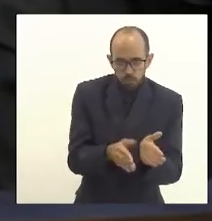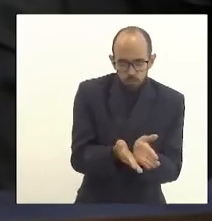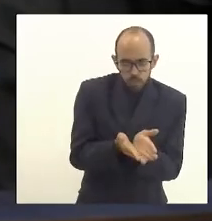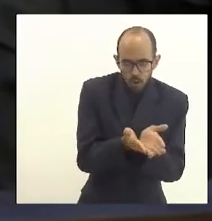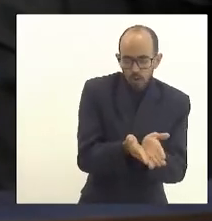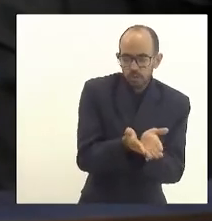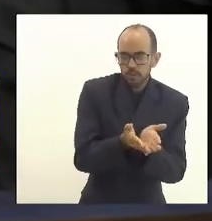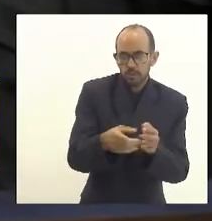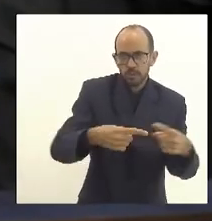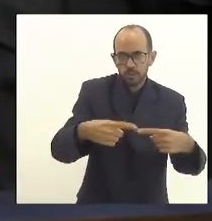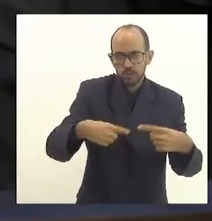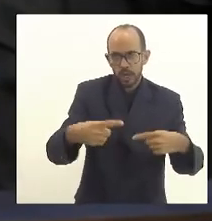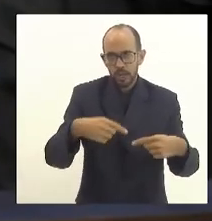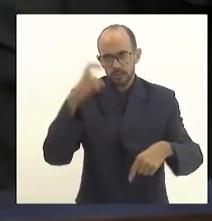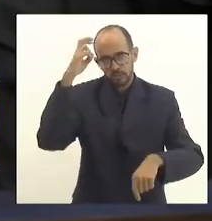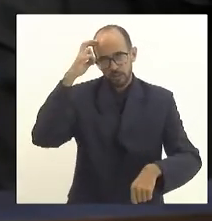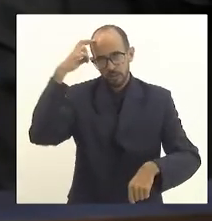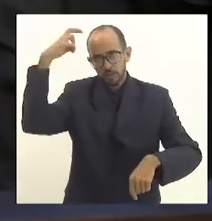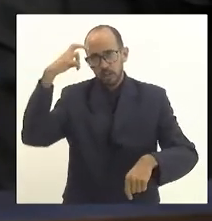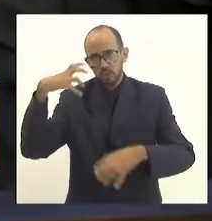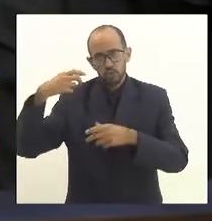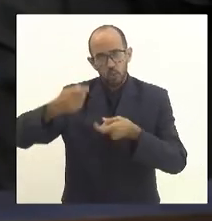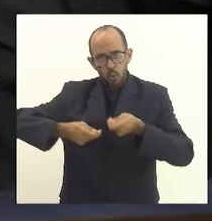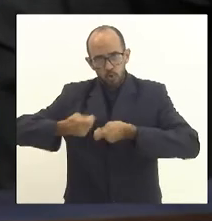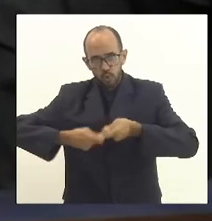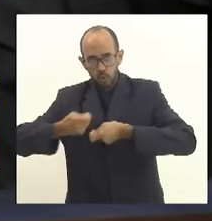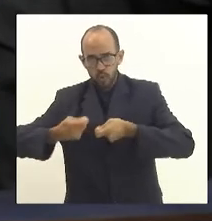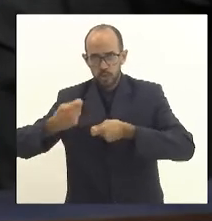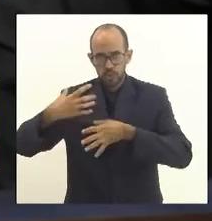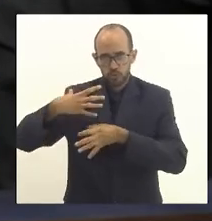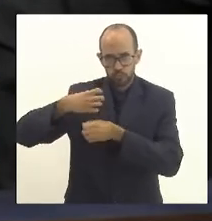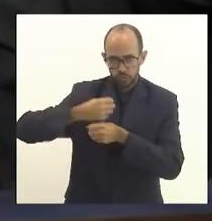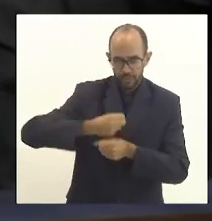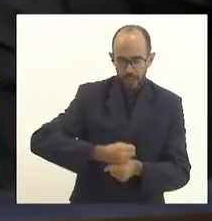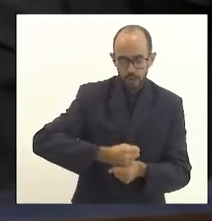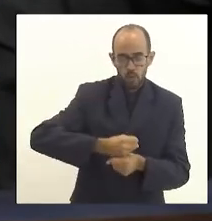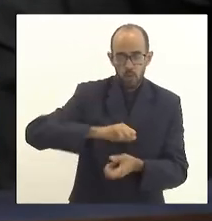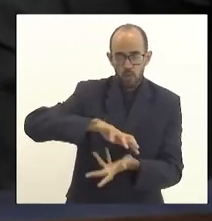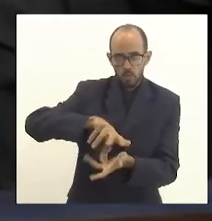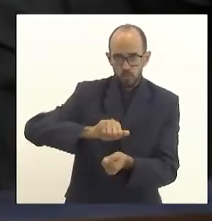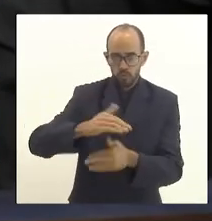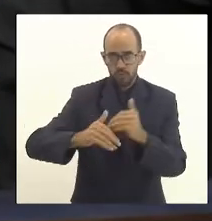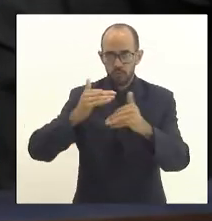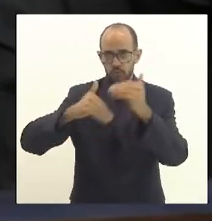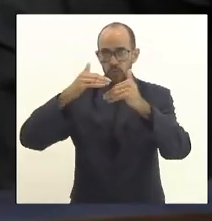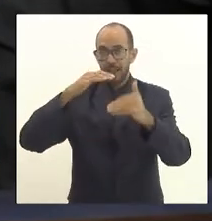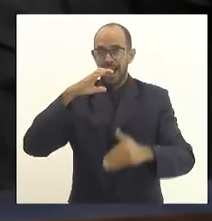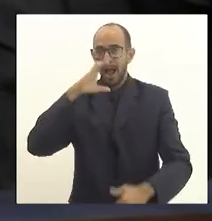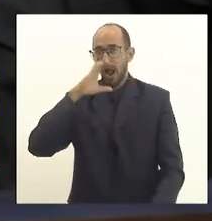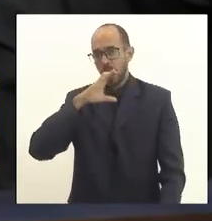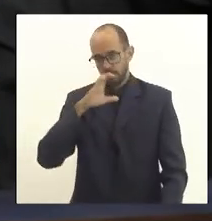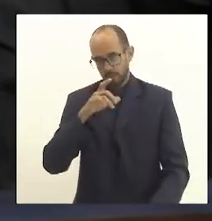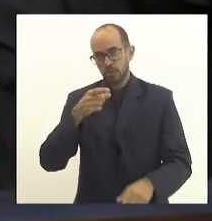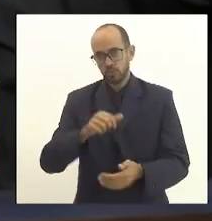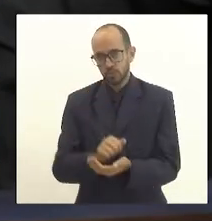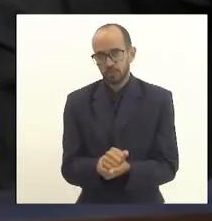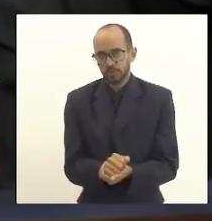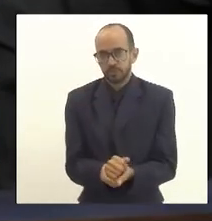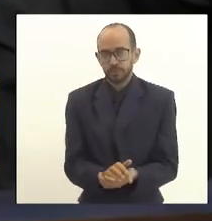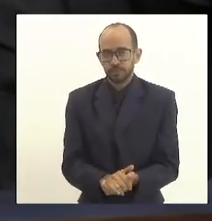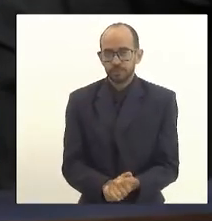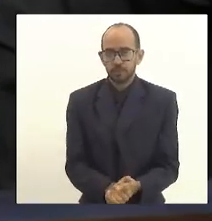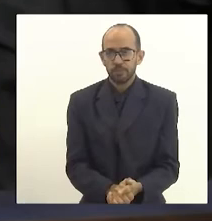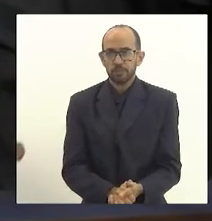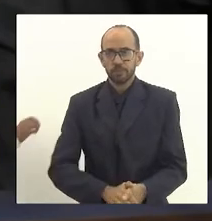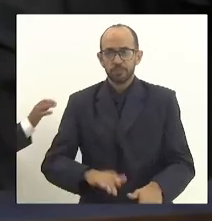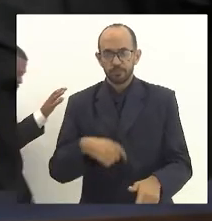estrada inteligente, controle de inventário, o mundo vai evoluir muito rapidamente com o que o 5G vai habilitar.